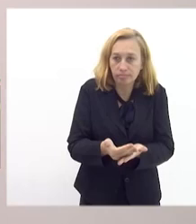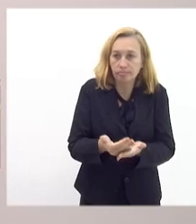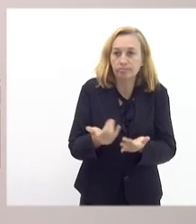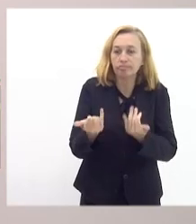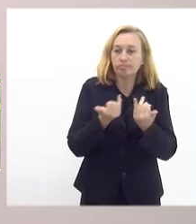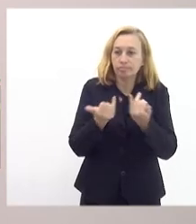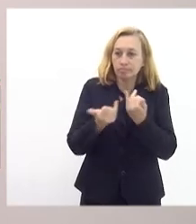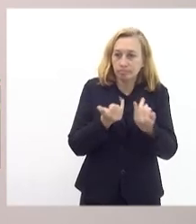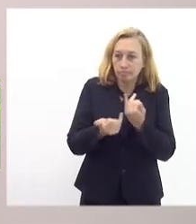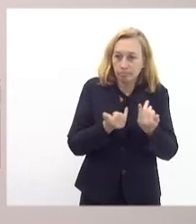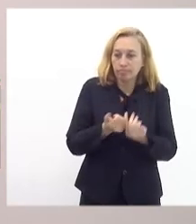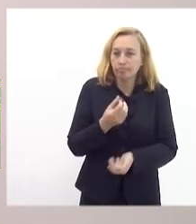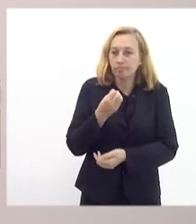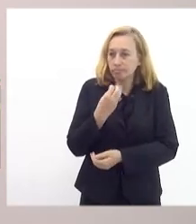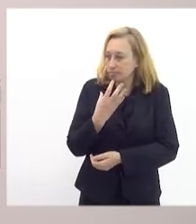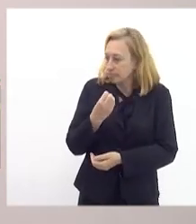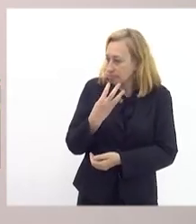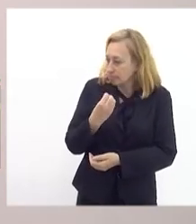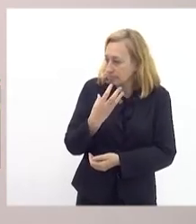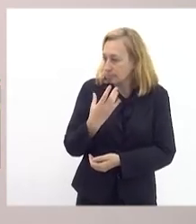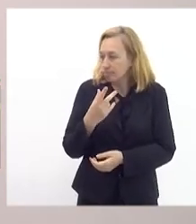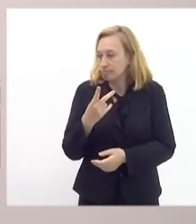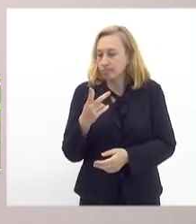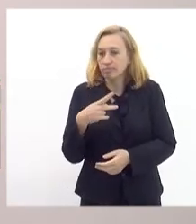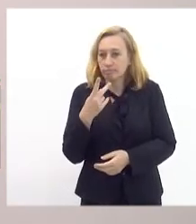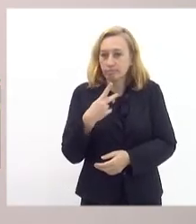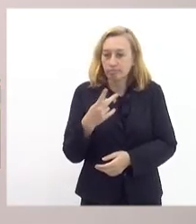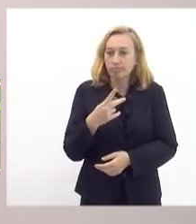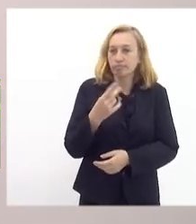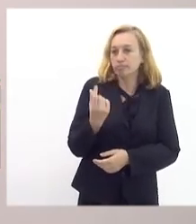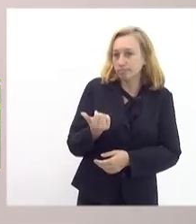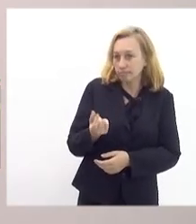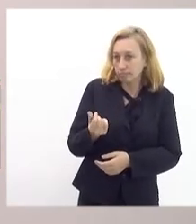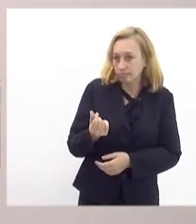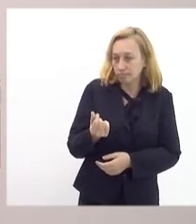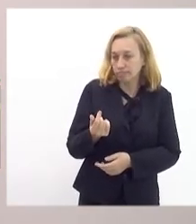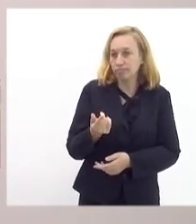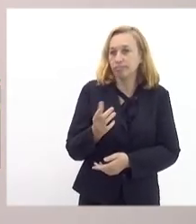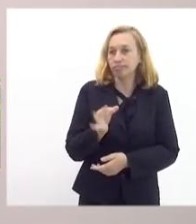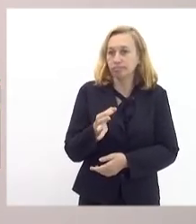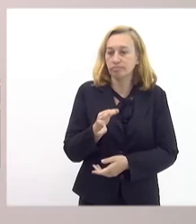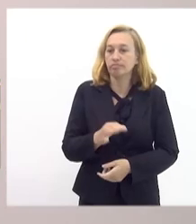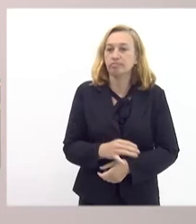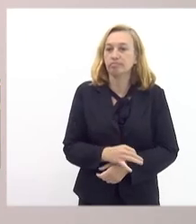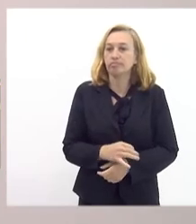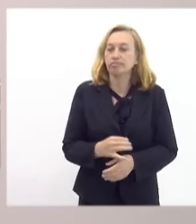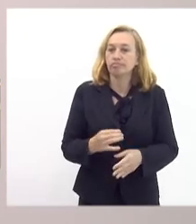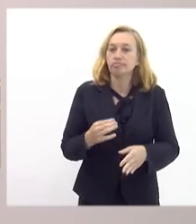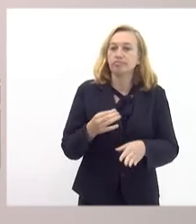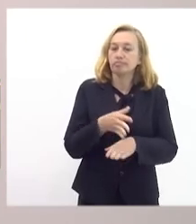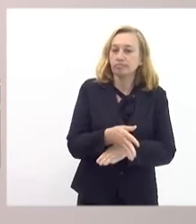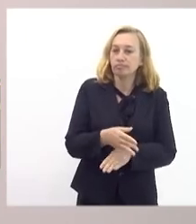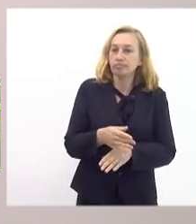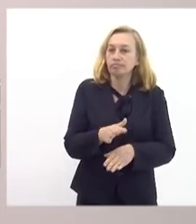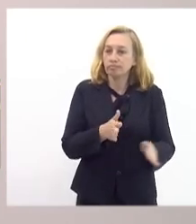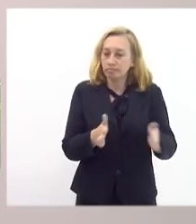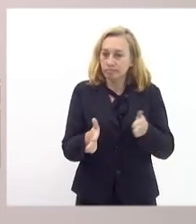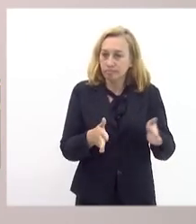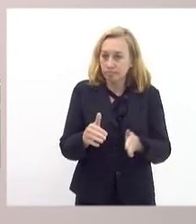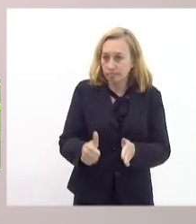notícias recentes aí que foram dadas não é sobre a questão da tarifa inclusive que a gente tá entrando no período